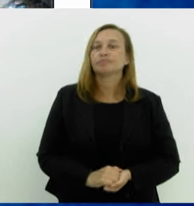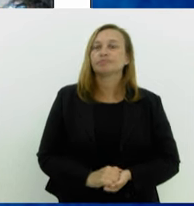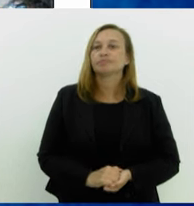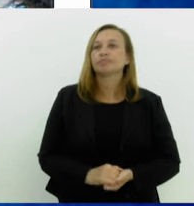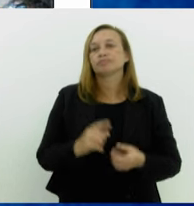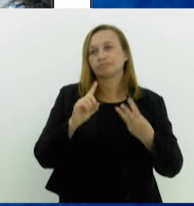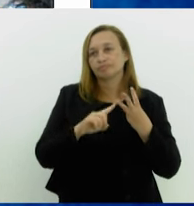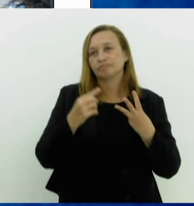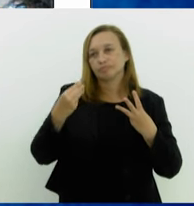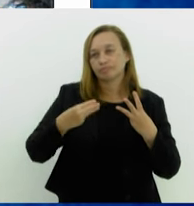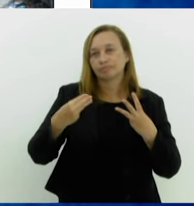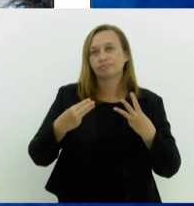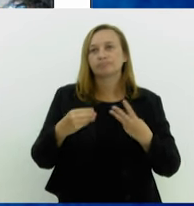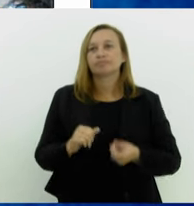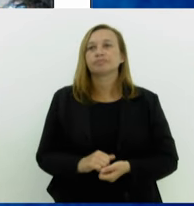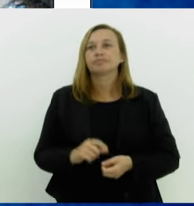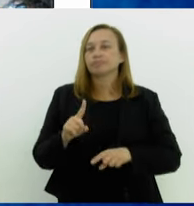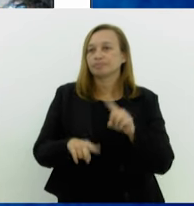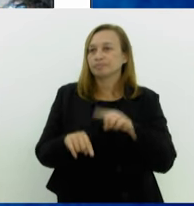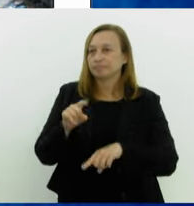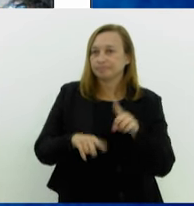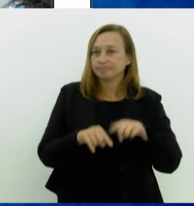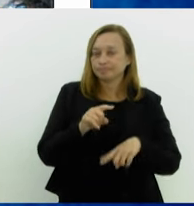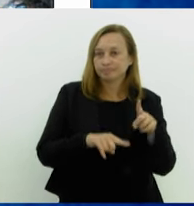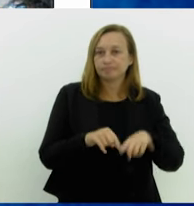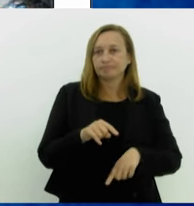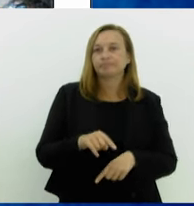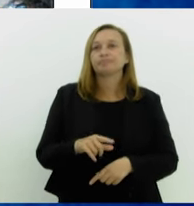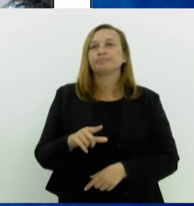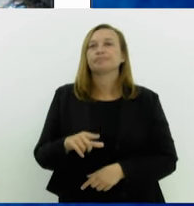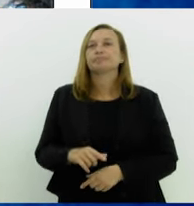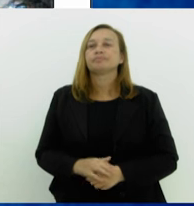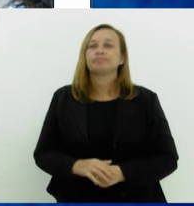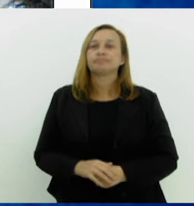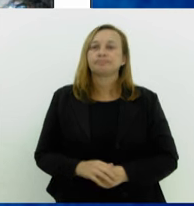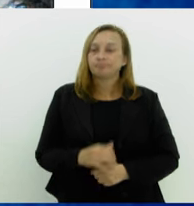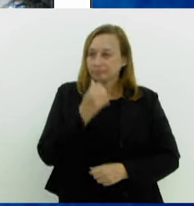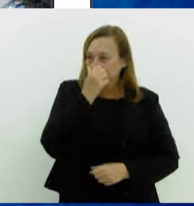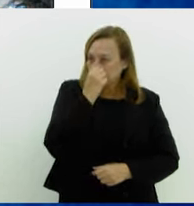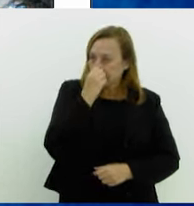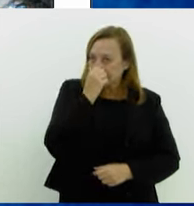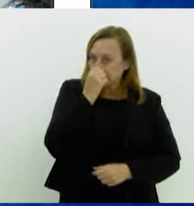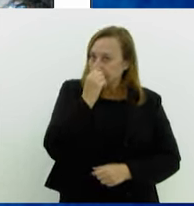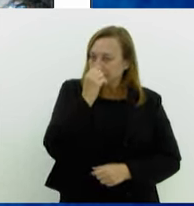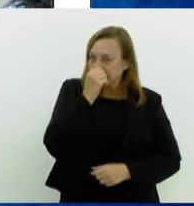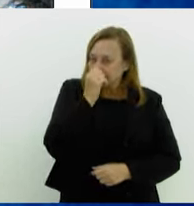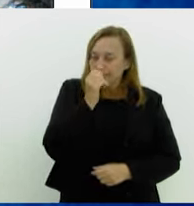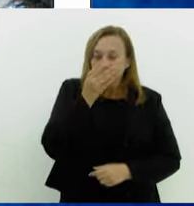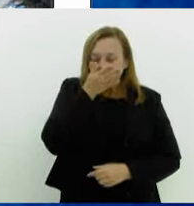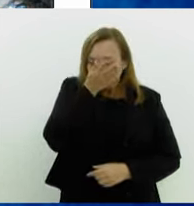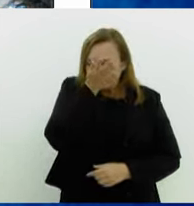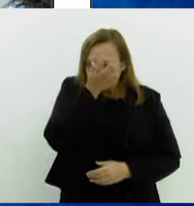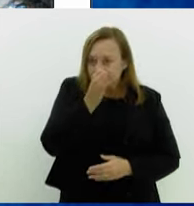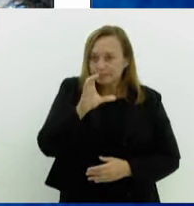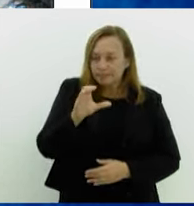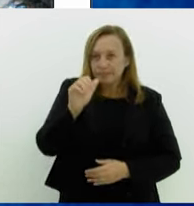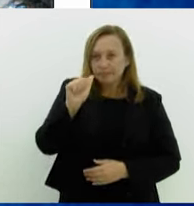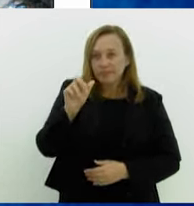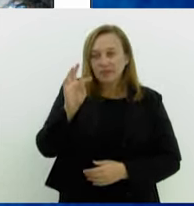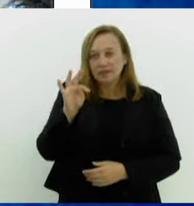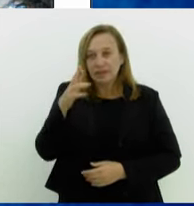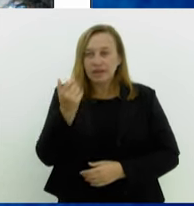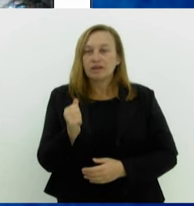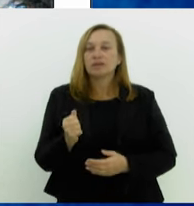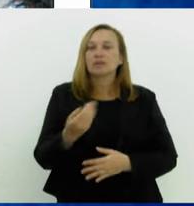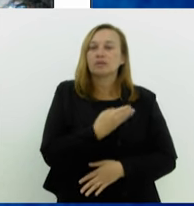caminho então materiais a gente tem uma Inclusive a gente fez né uma uma uma cartilha com o governo federal que é